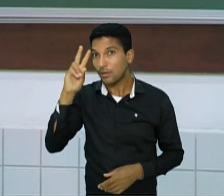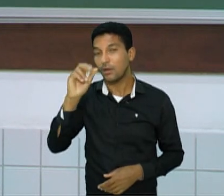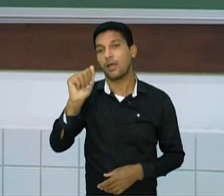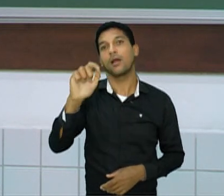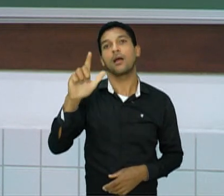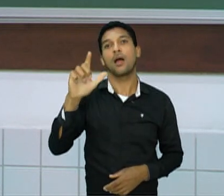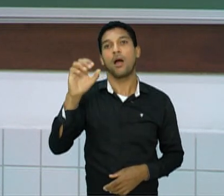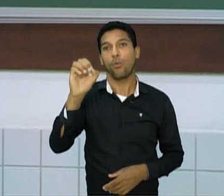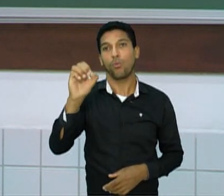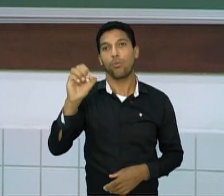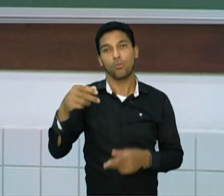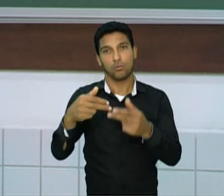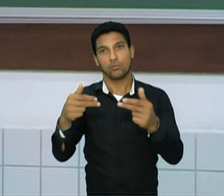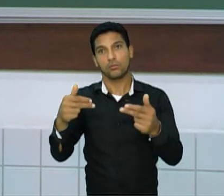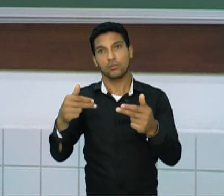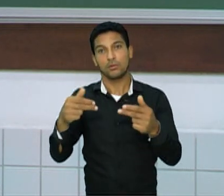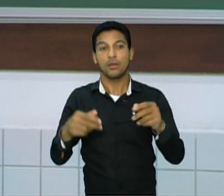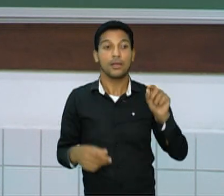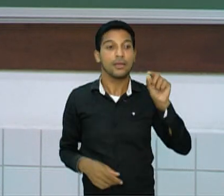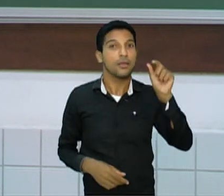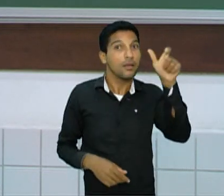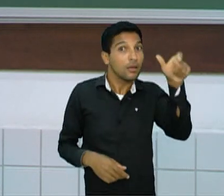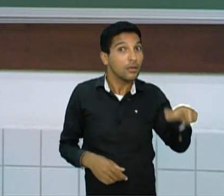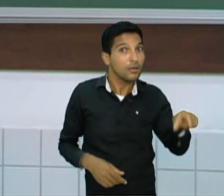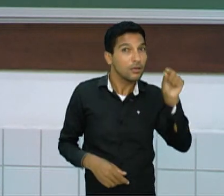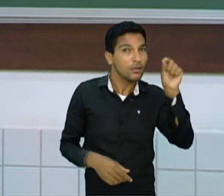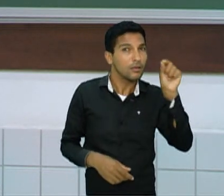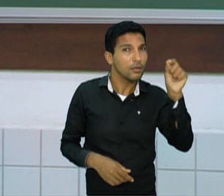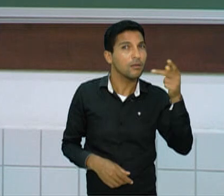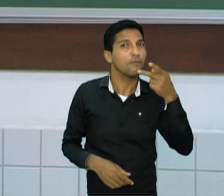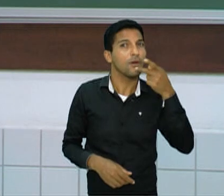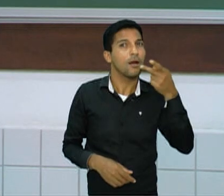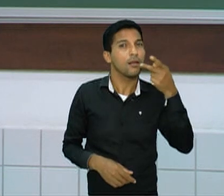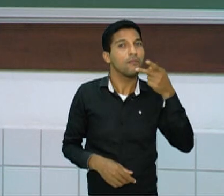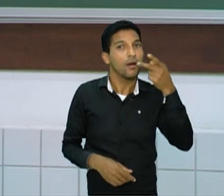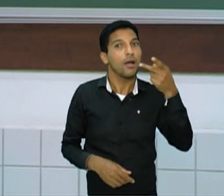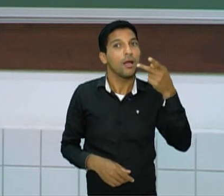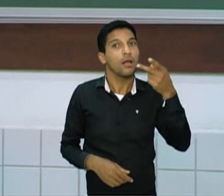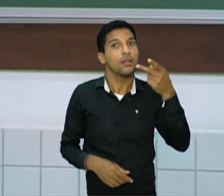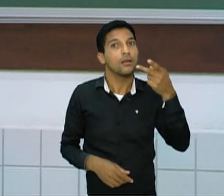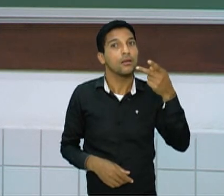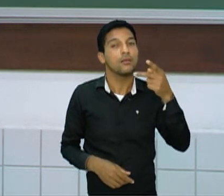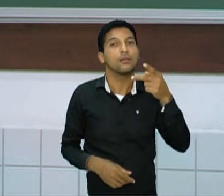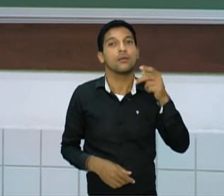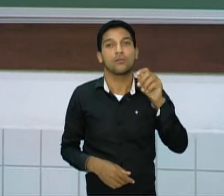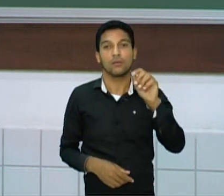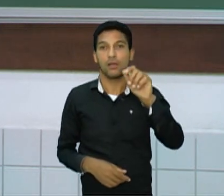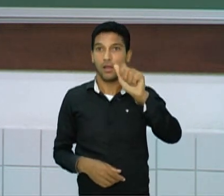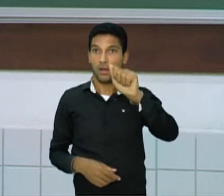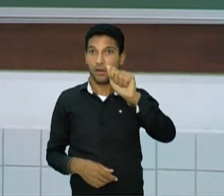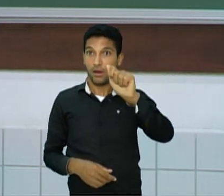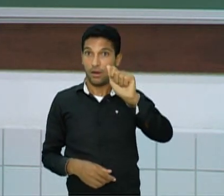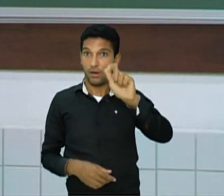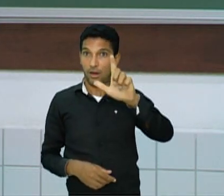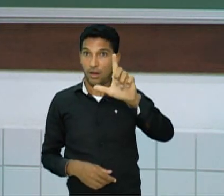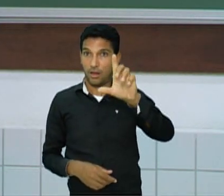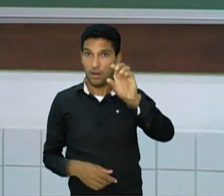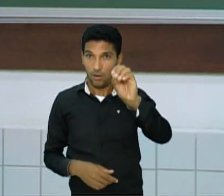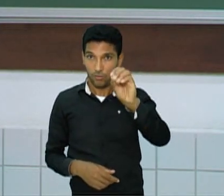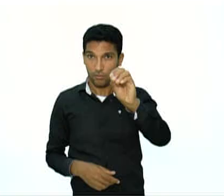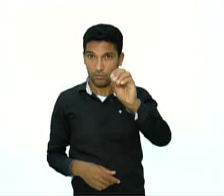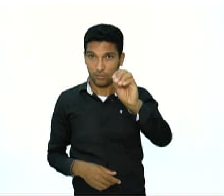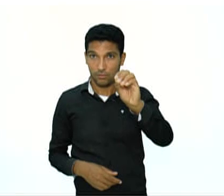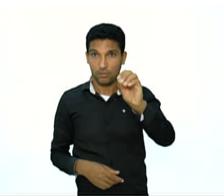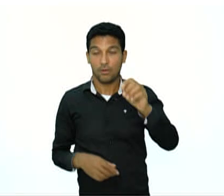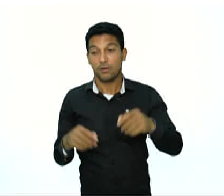Quem precisa? Precisa de algo. Entenderam a diferença? Vamos ler então. Letra A.